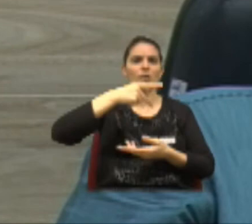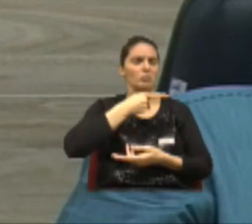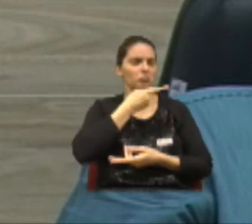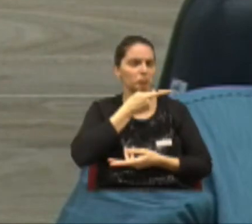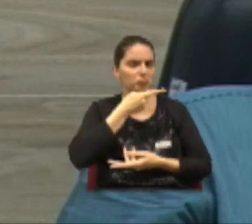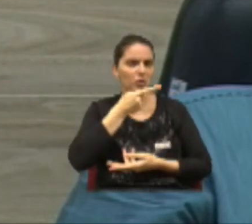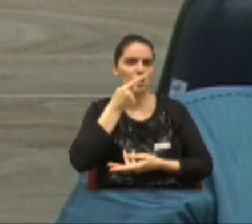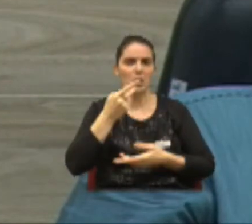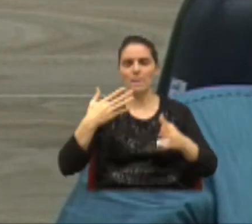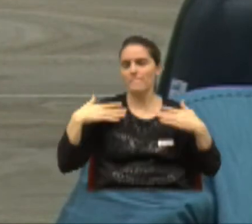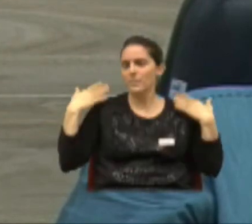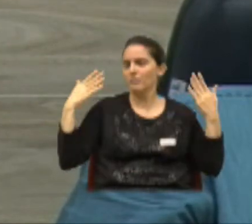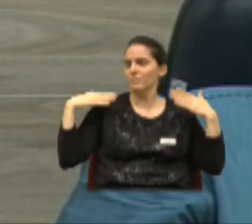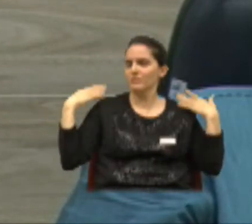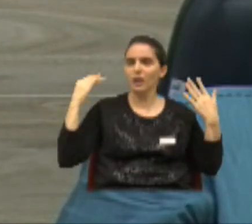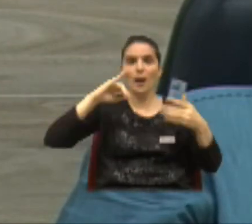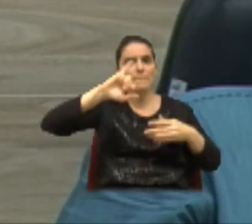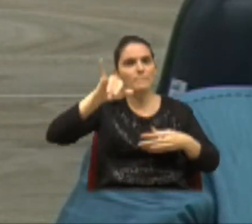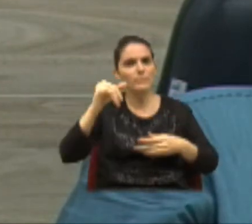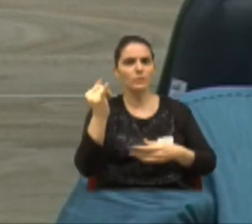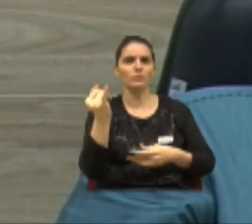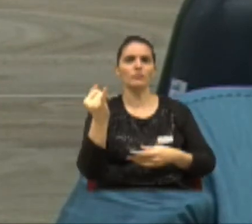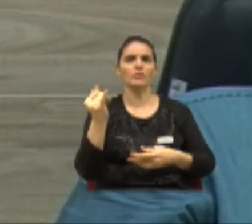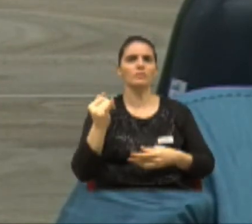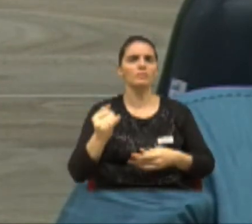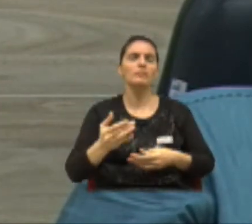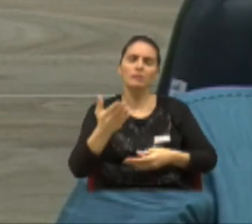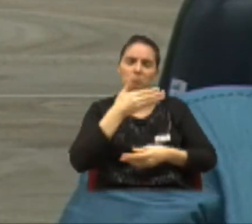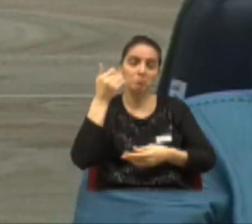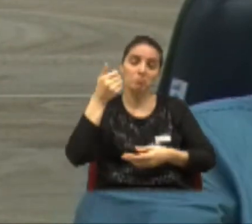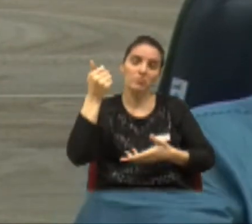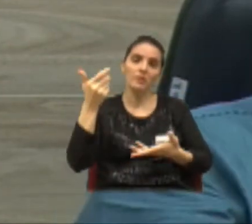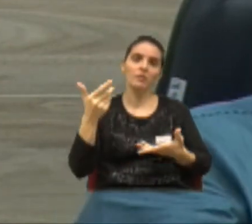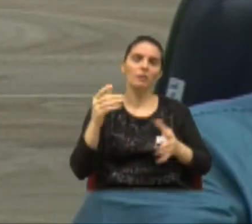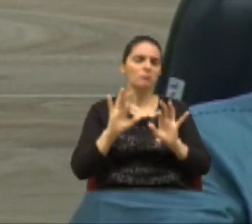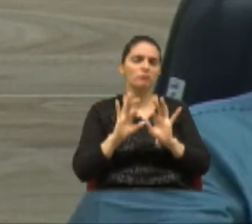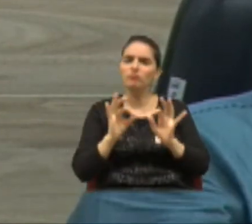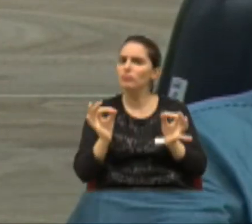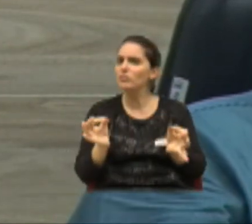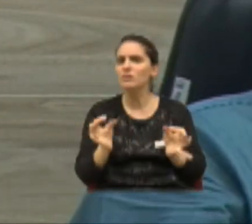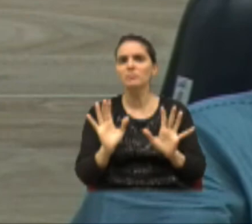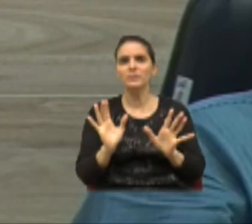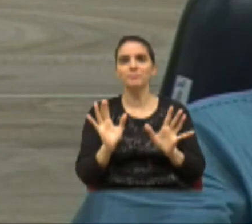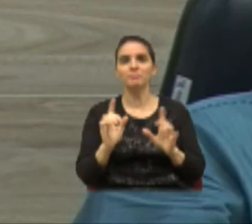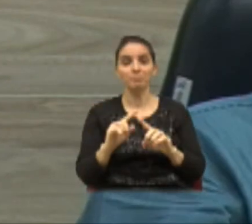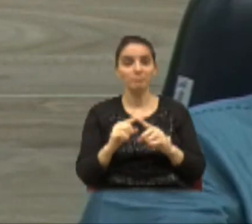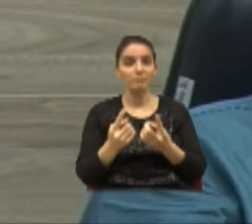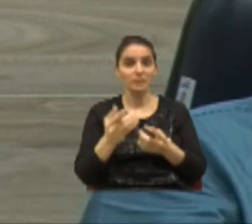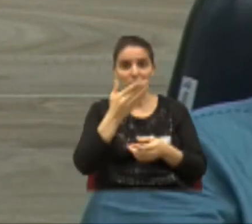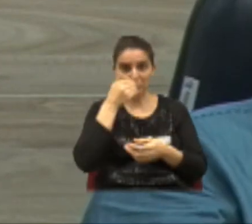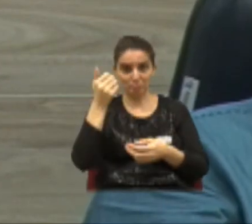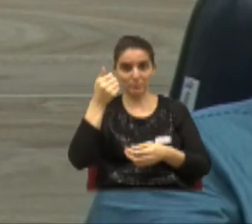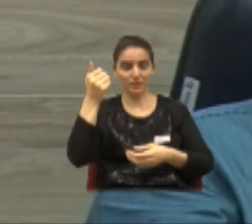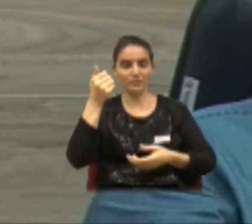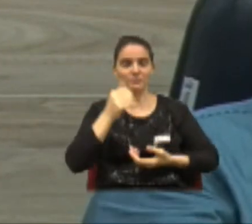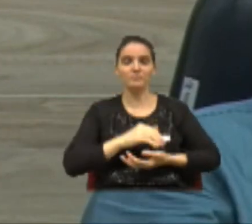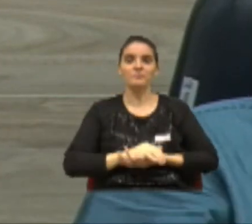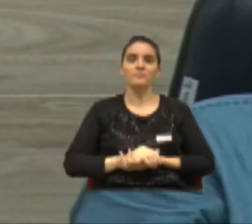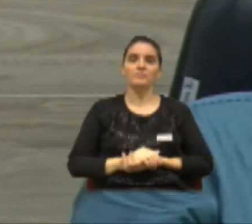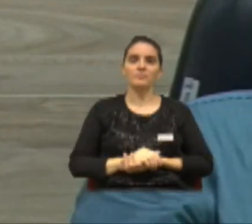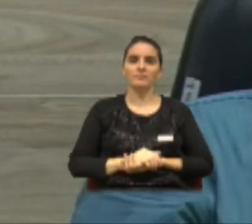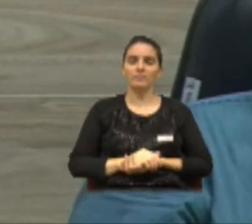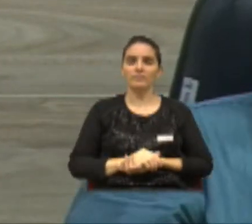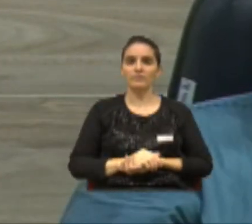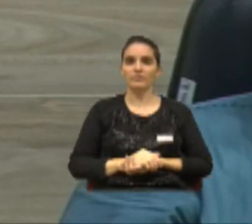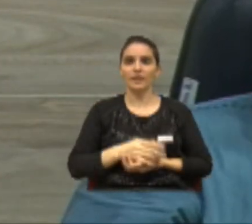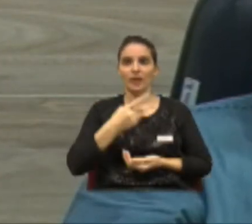falando, passeando, aproveitando, da melhor maneira, por mais simples que seja, mas da melhor maneira possível. Então, quando a gente